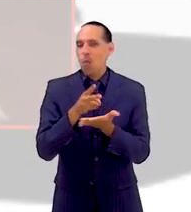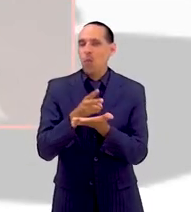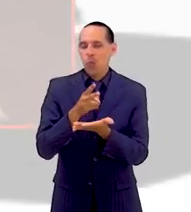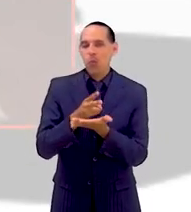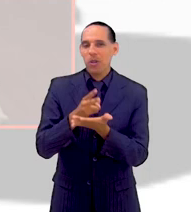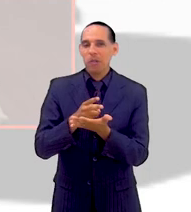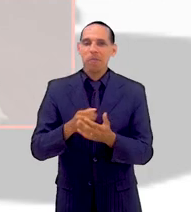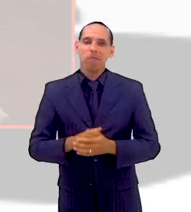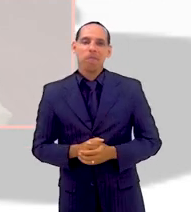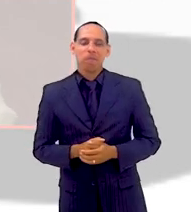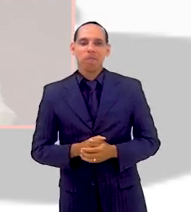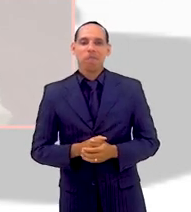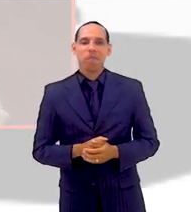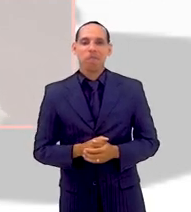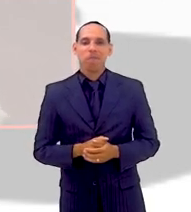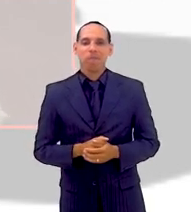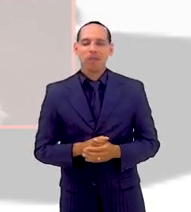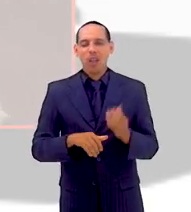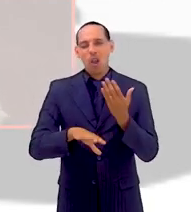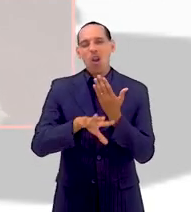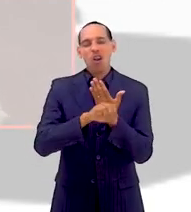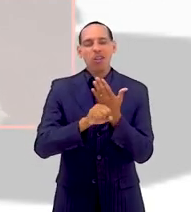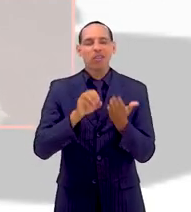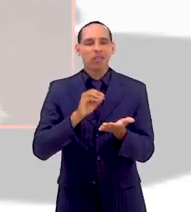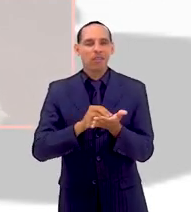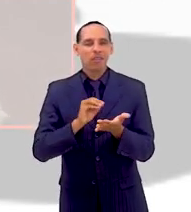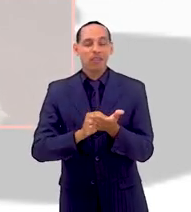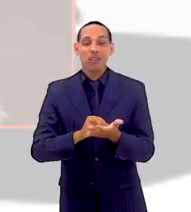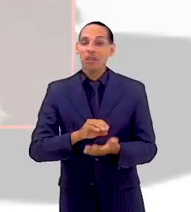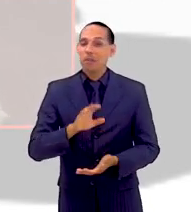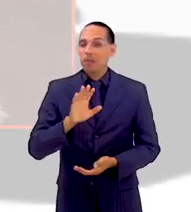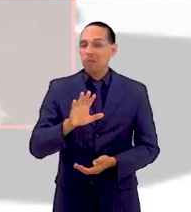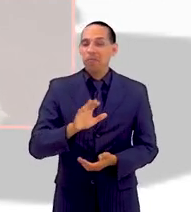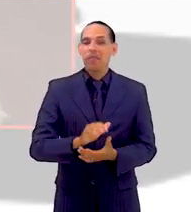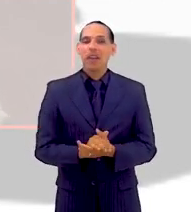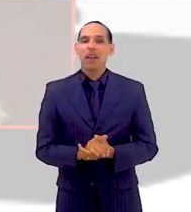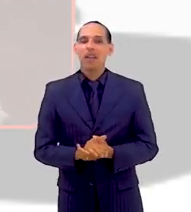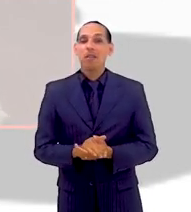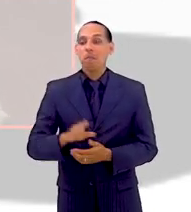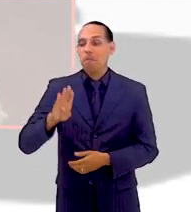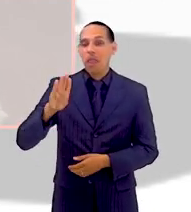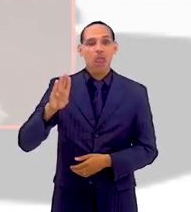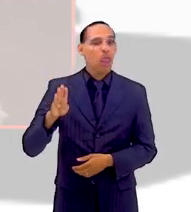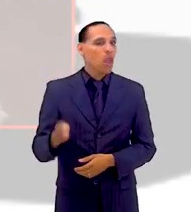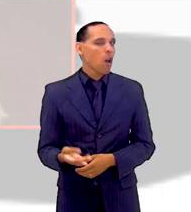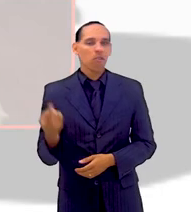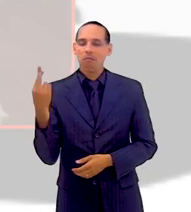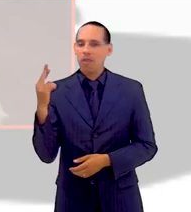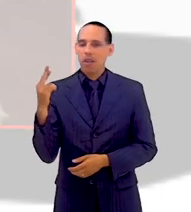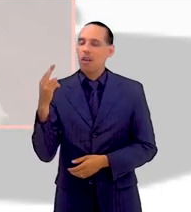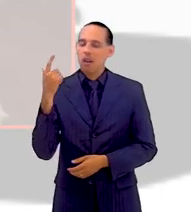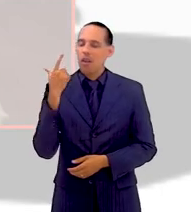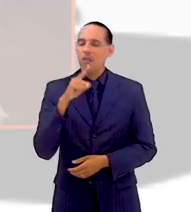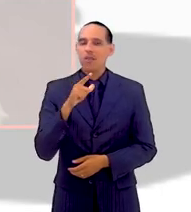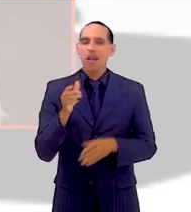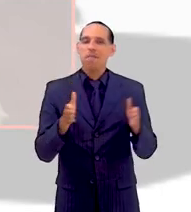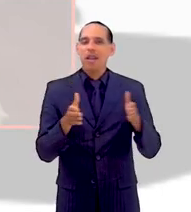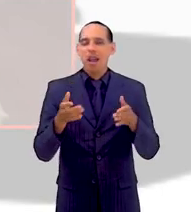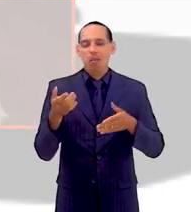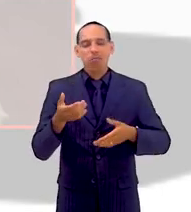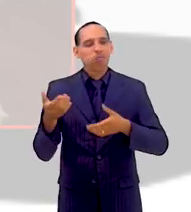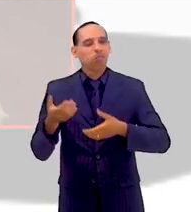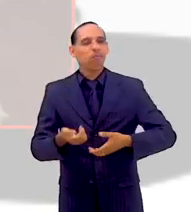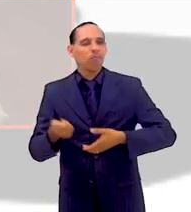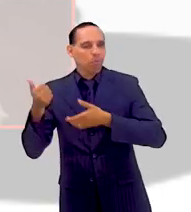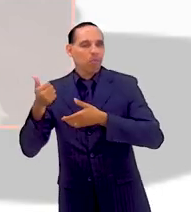totalmente cabal de maneira concreta, mas tenho certeza que a gente faturou alguns bilhões de reais no Carnaval, no Réveillon, e